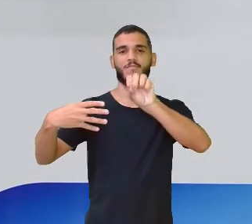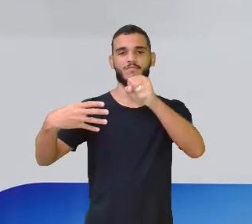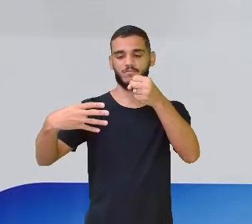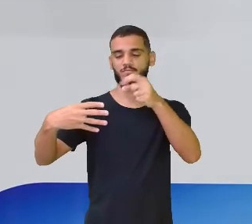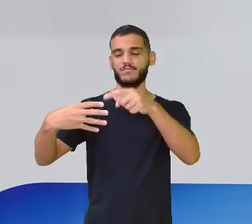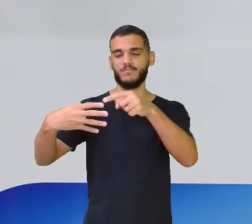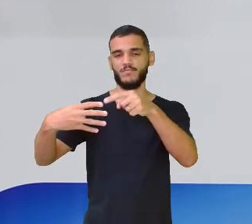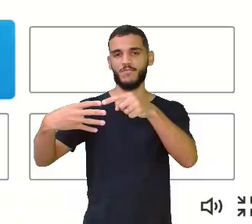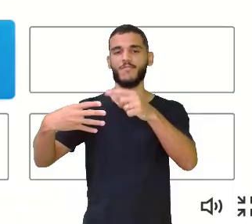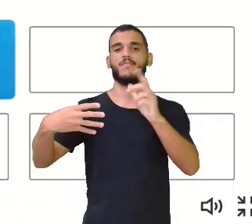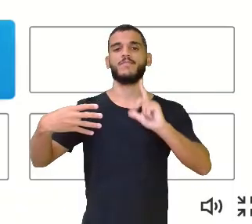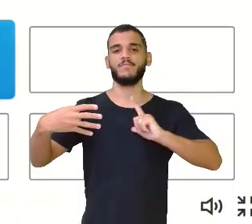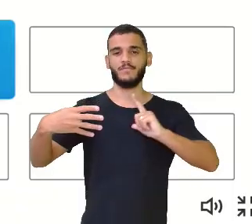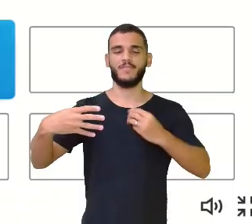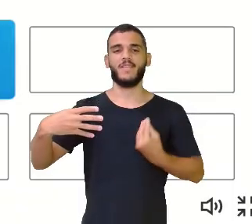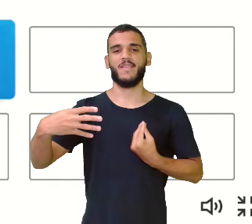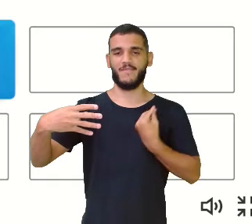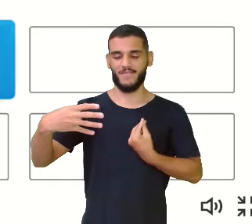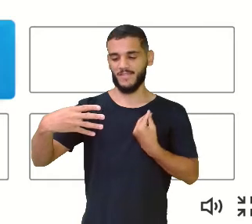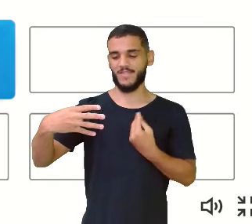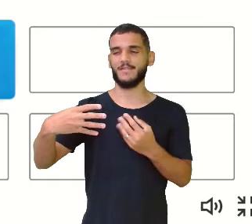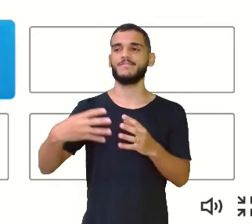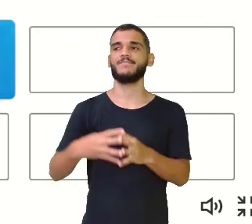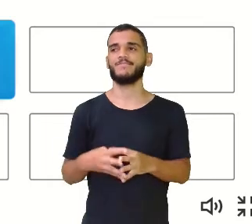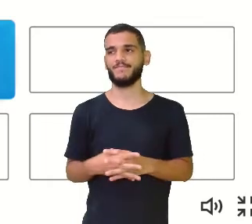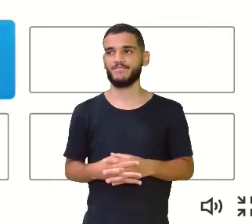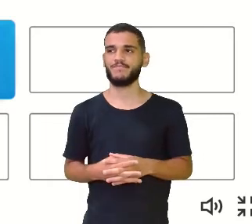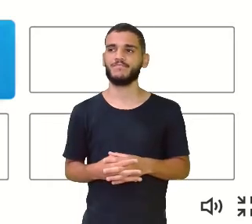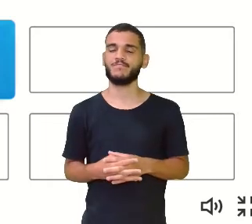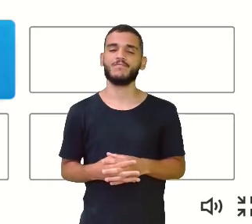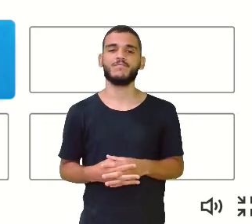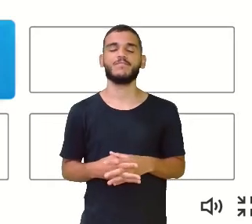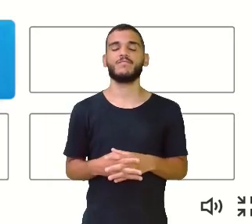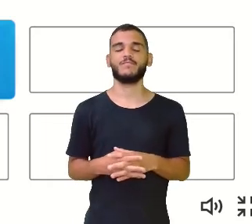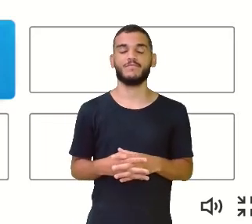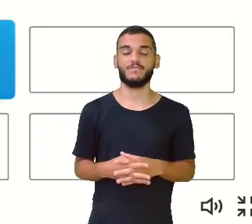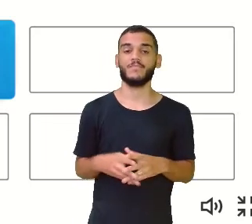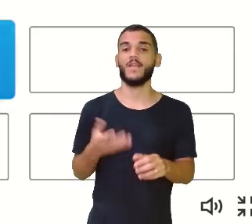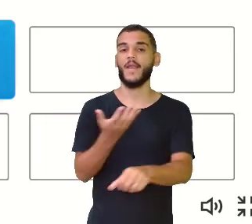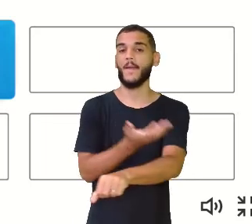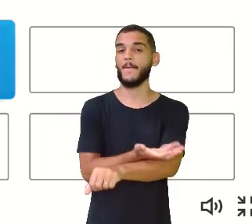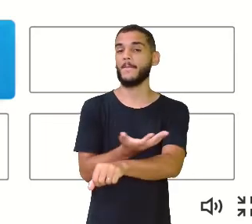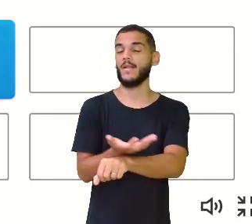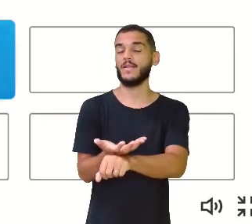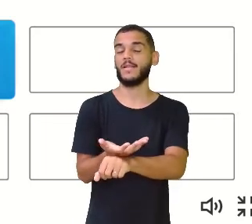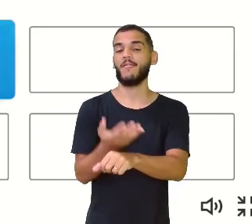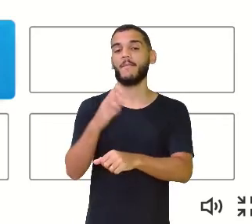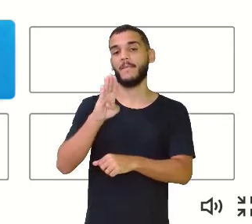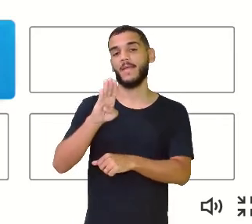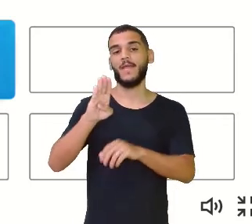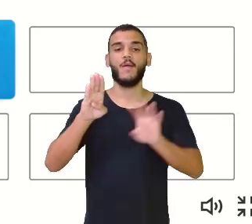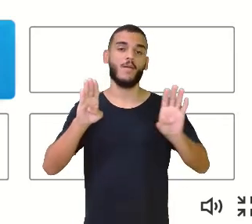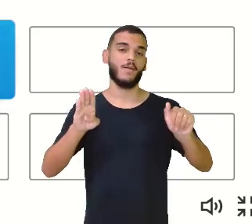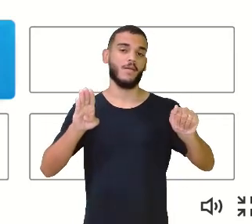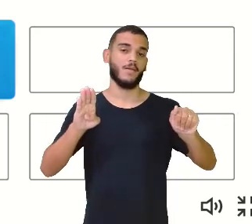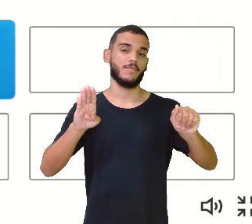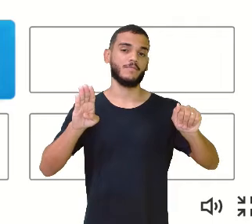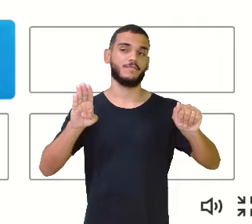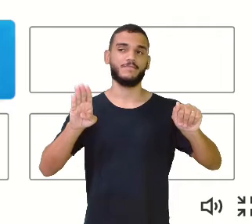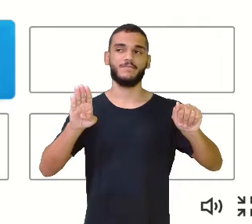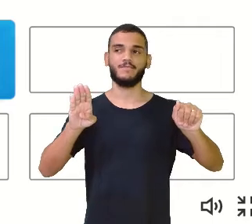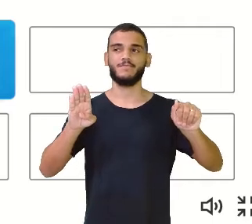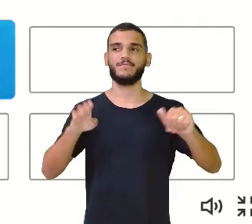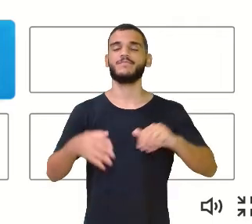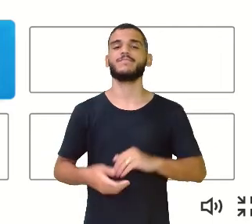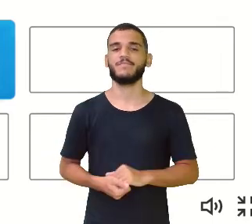plantas? Essa tá fácil, né, gente? São Biótico ou abiótico? Biótico ou abiótico? B ou A? Vamos embora.